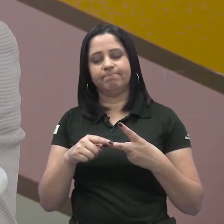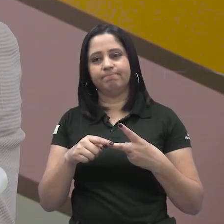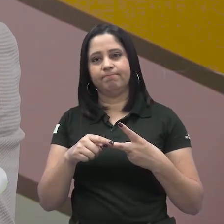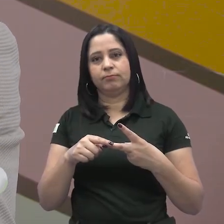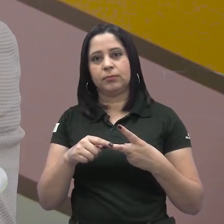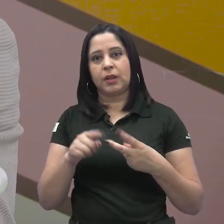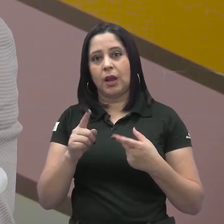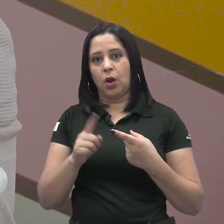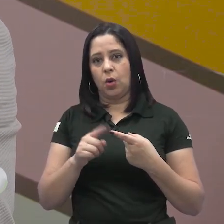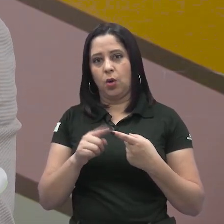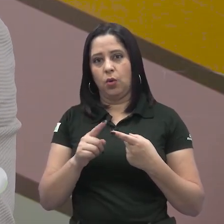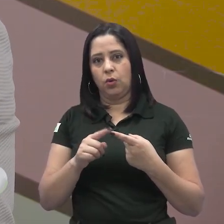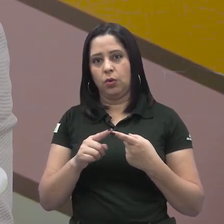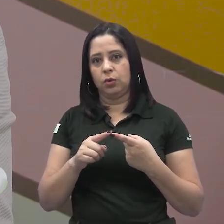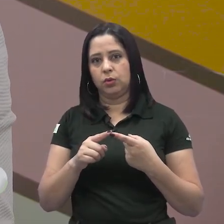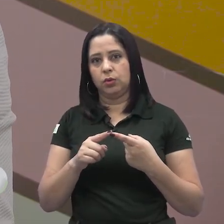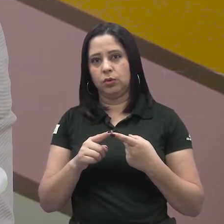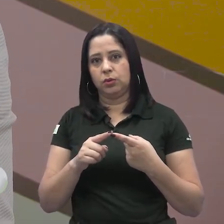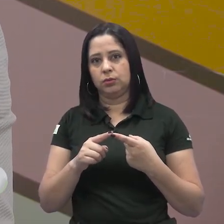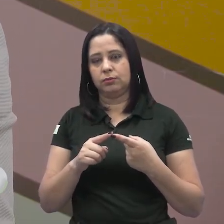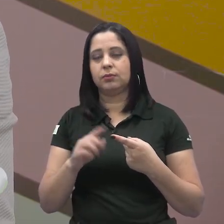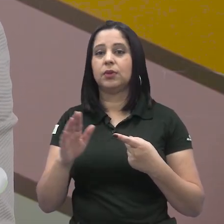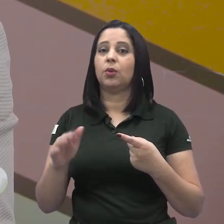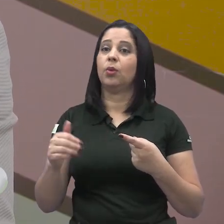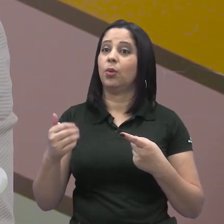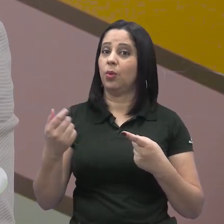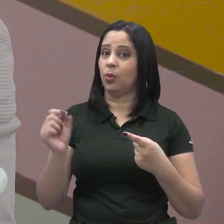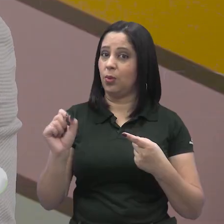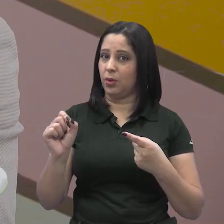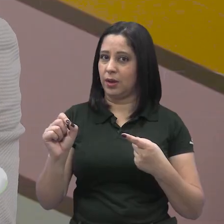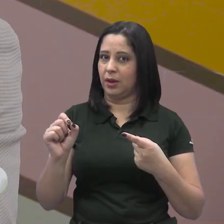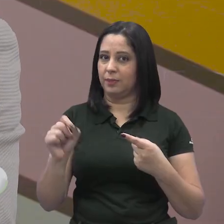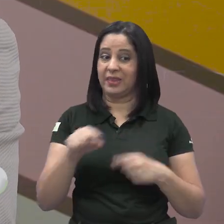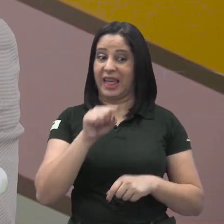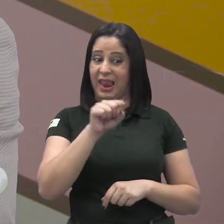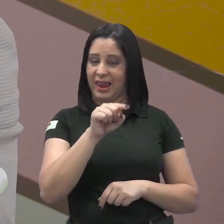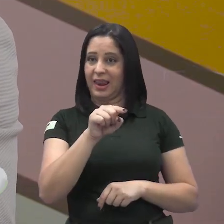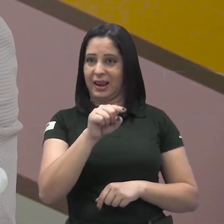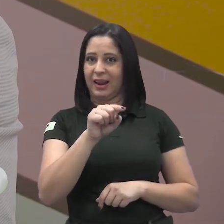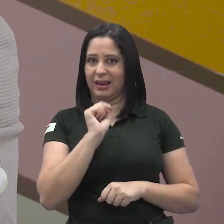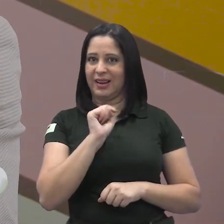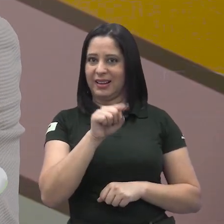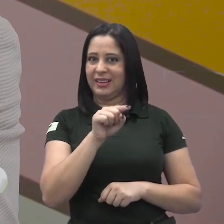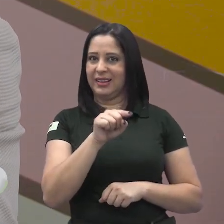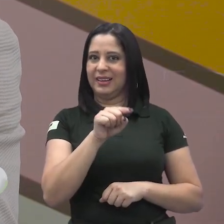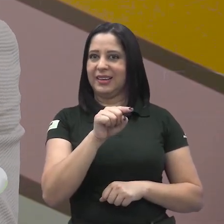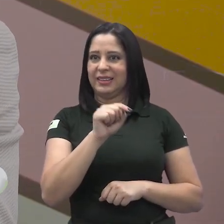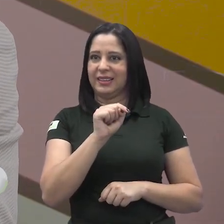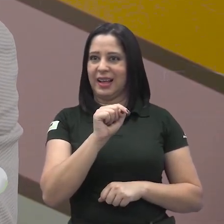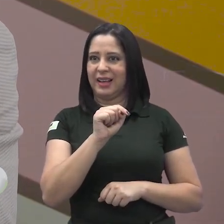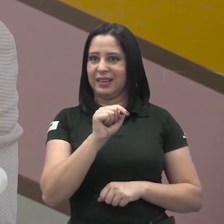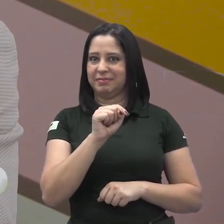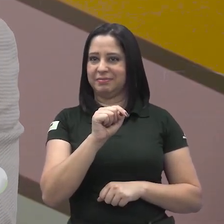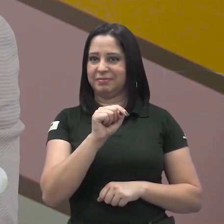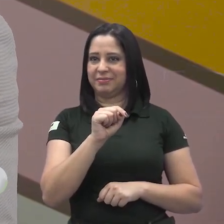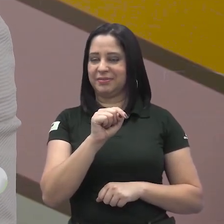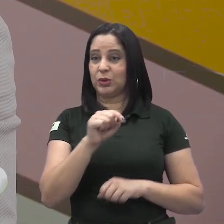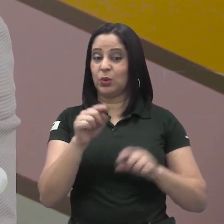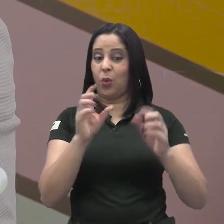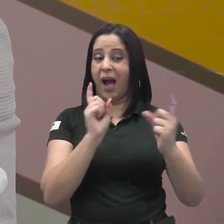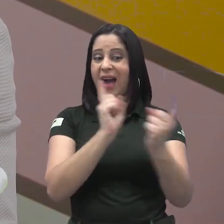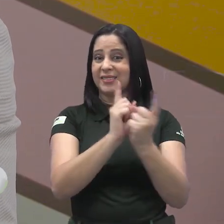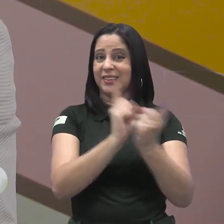em casa também, que é o efeito do jaleco branco, que no consultório a pressão fica alta e fora do consultório ela normaliza. E